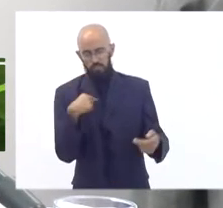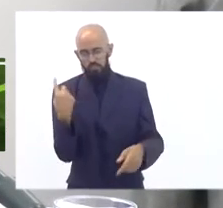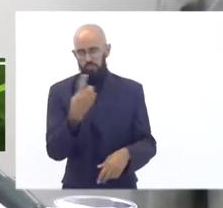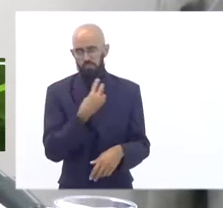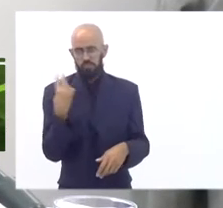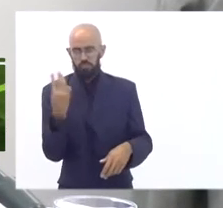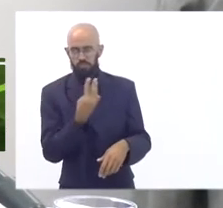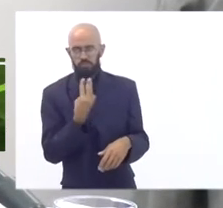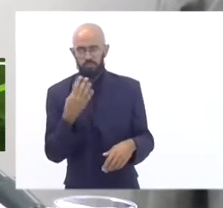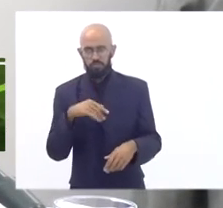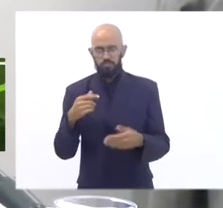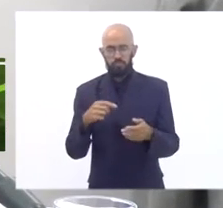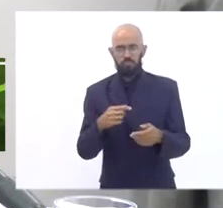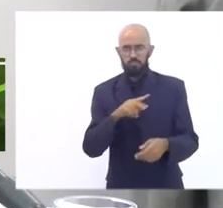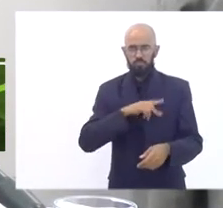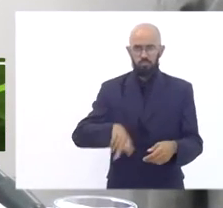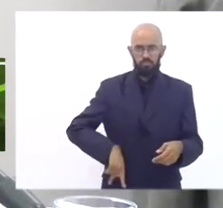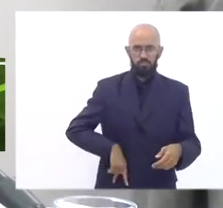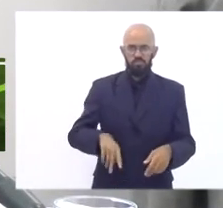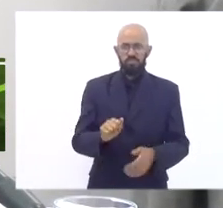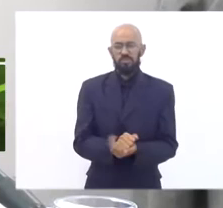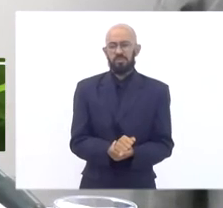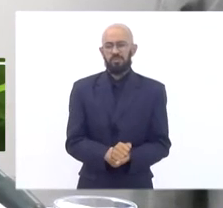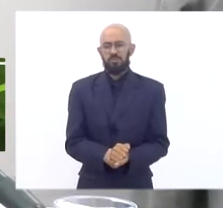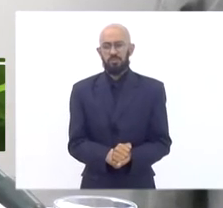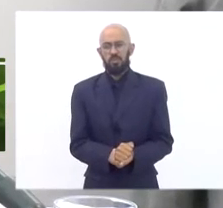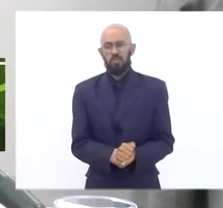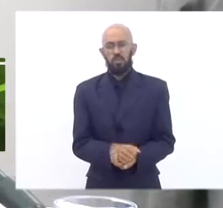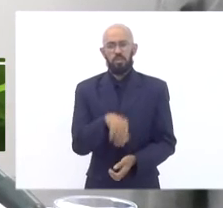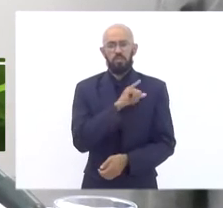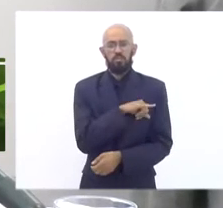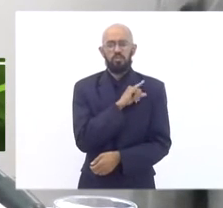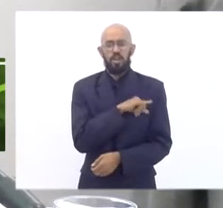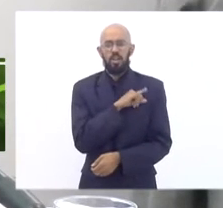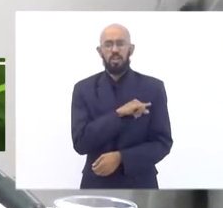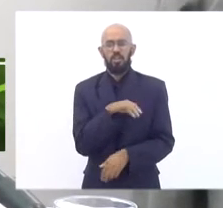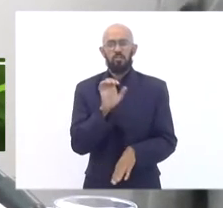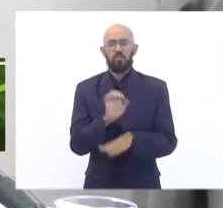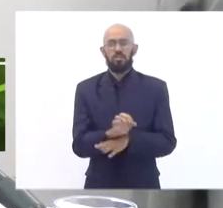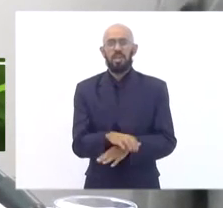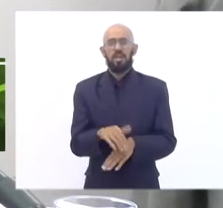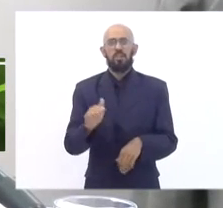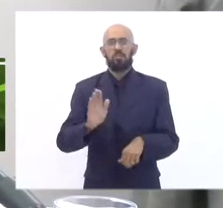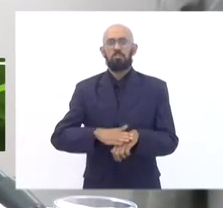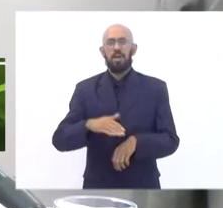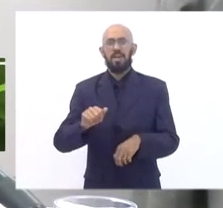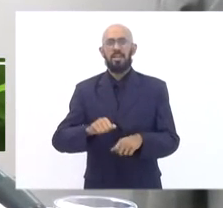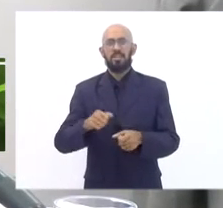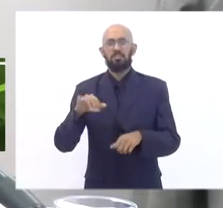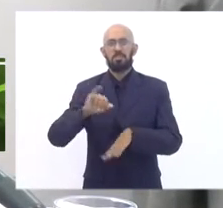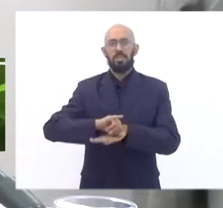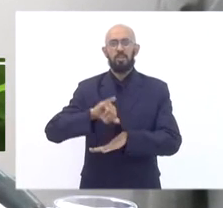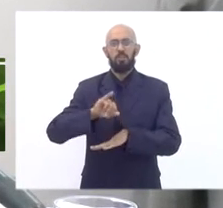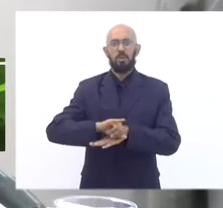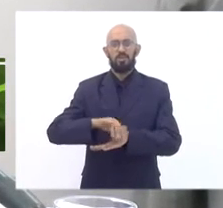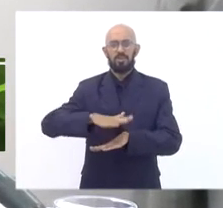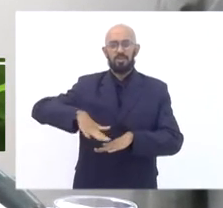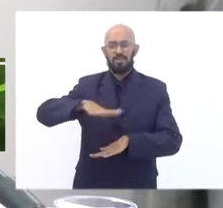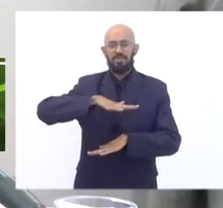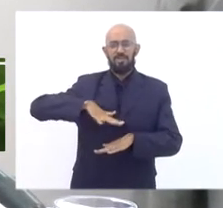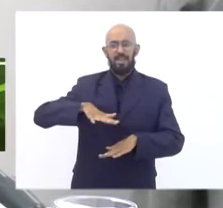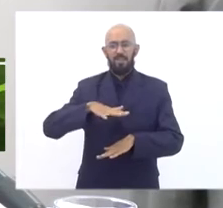Brasil. O Rio de Janeiro é o estado, Marta, mais metropolizado do Brasil. Aqui nós concentramos mais de 70% da população do estado,